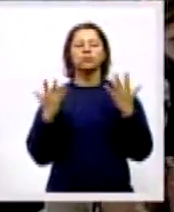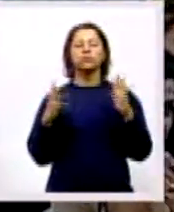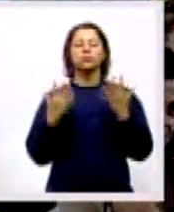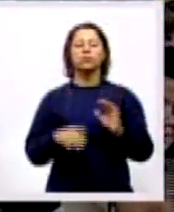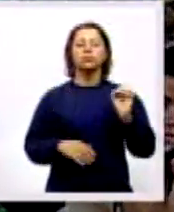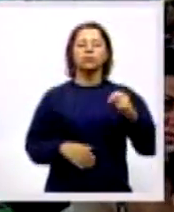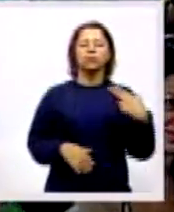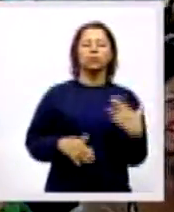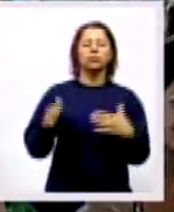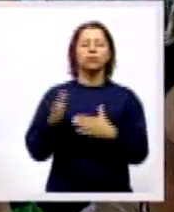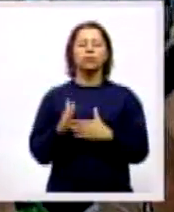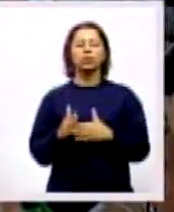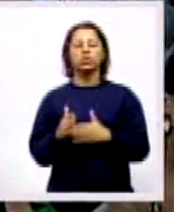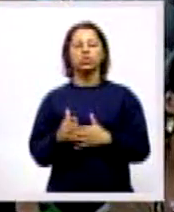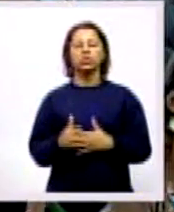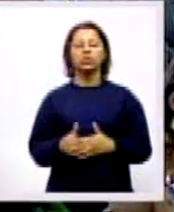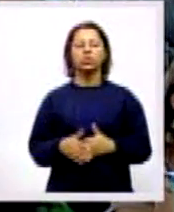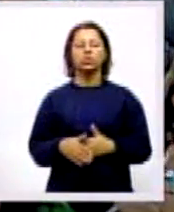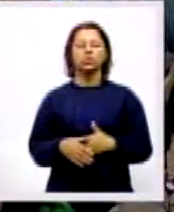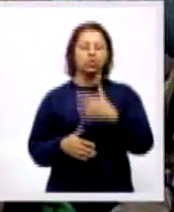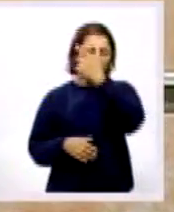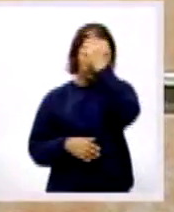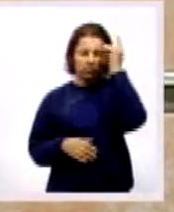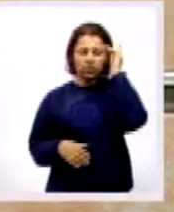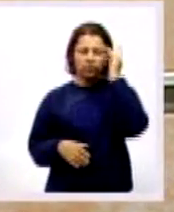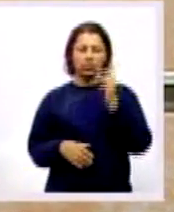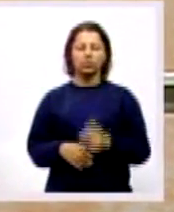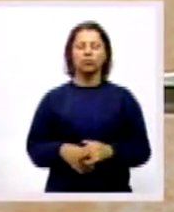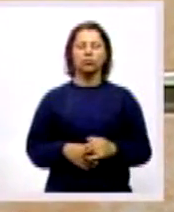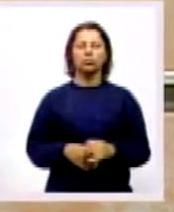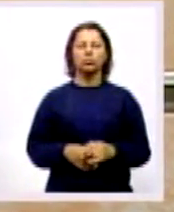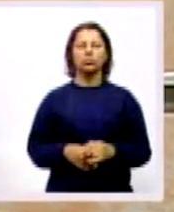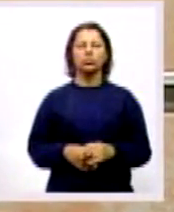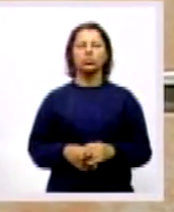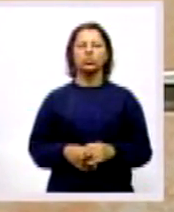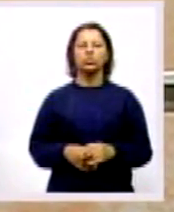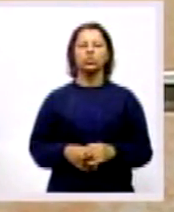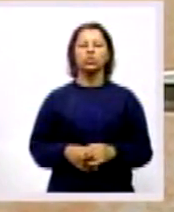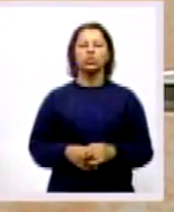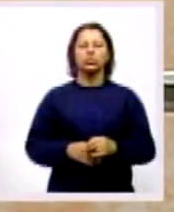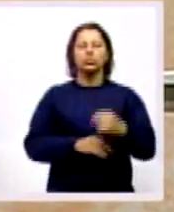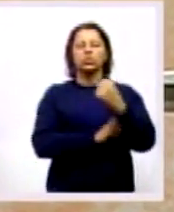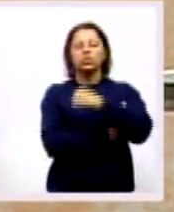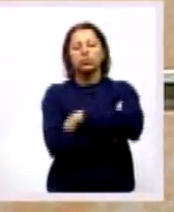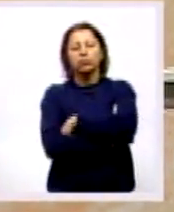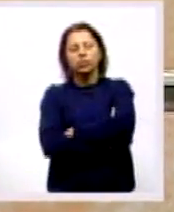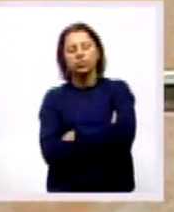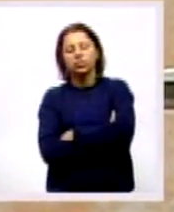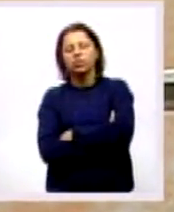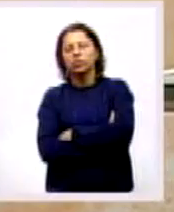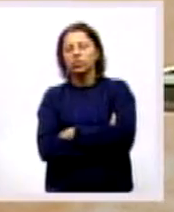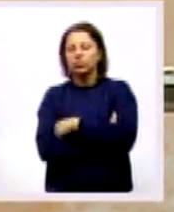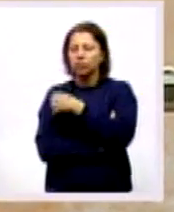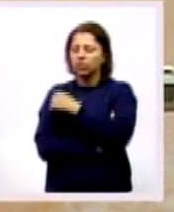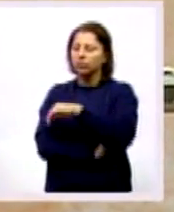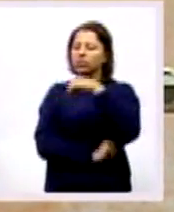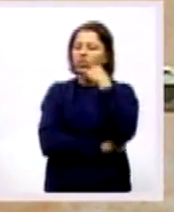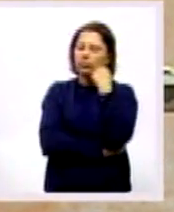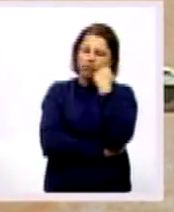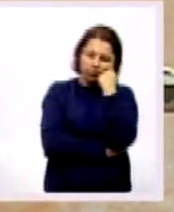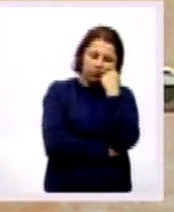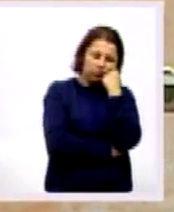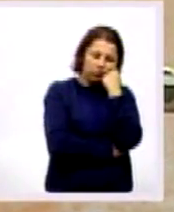Ou então aquela outra, né? Daquela pessoa que fica na janela o tempo todo vendo a vida, né? Passa um carro, ela